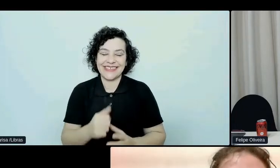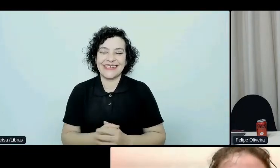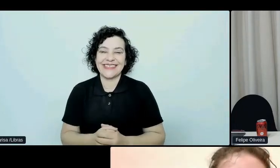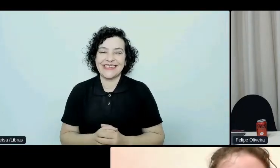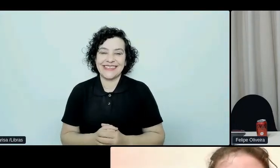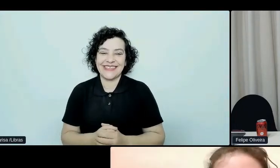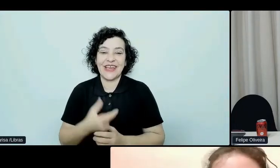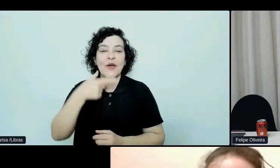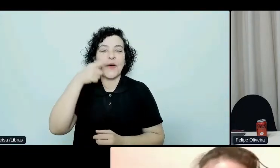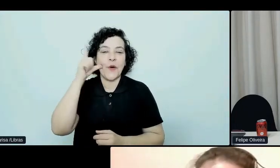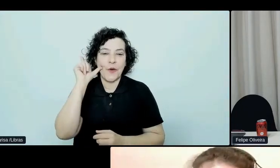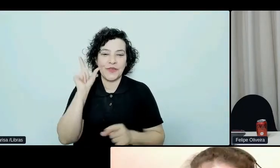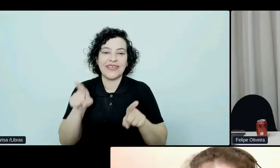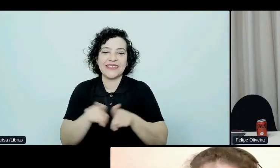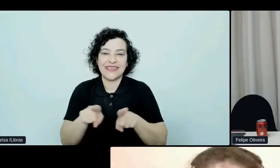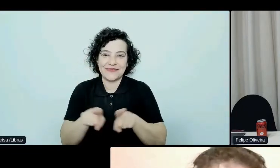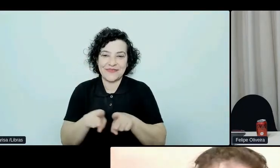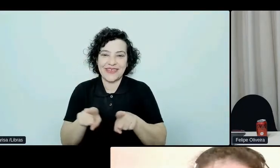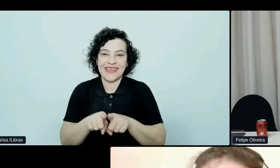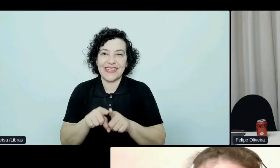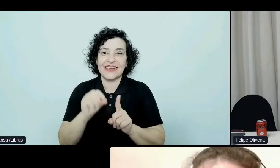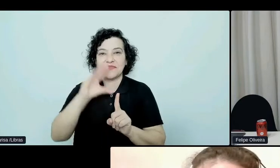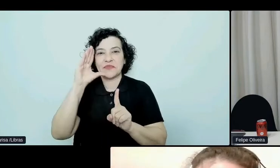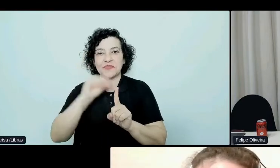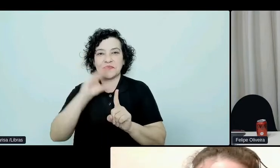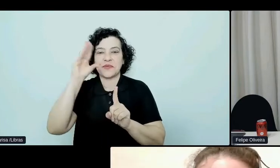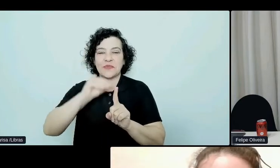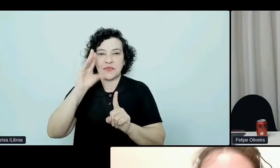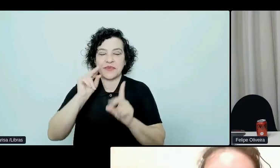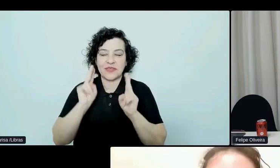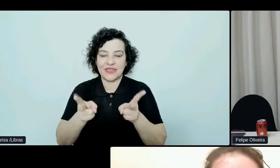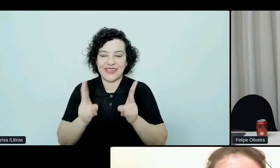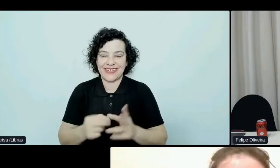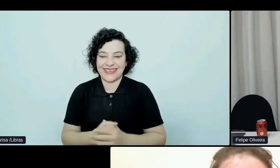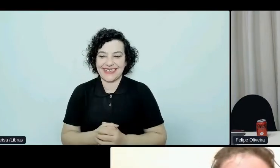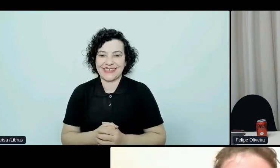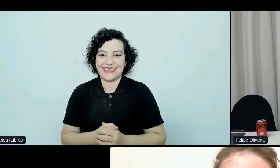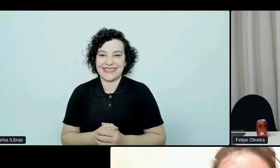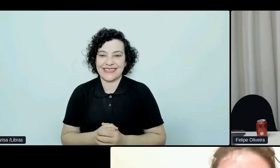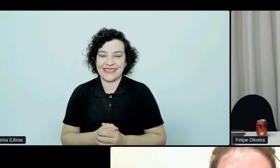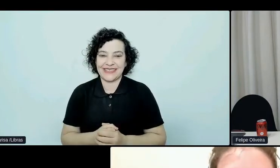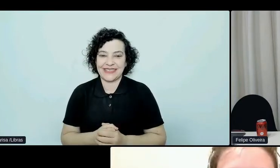Brigou com o mudo também. Eu estou com o microfone.